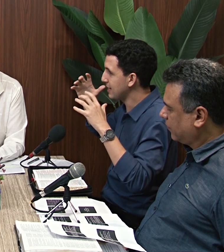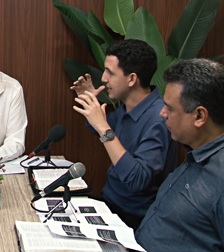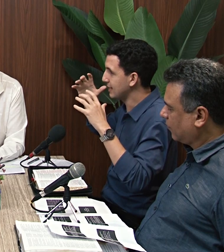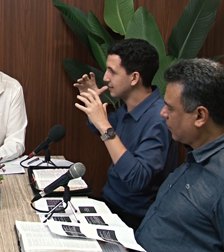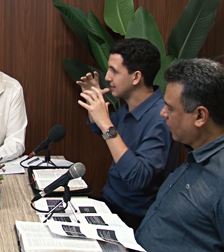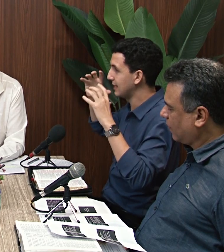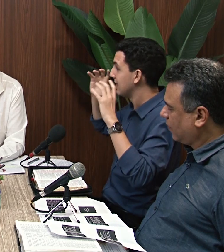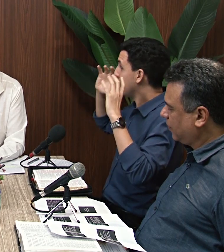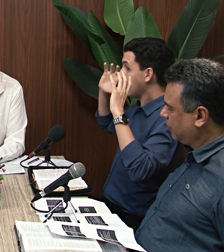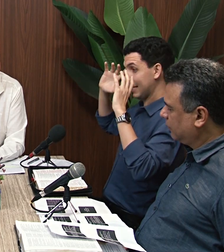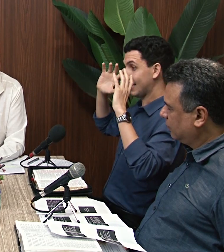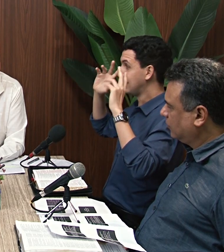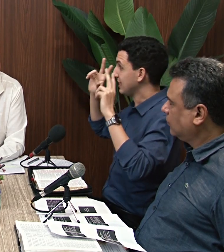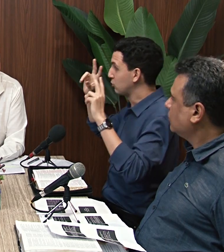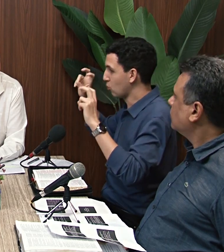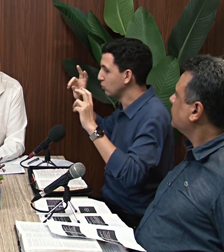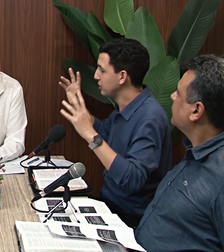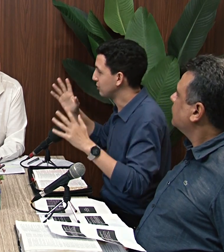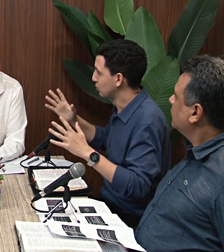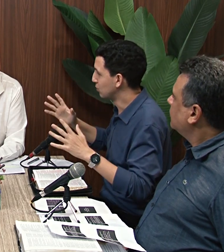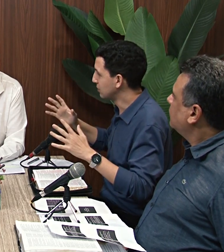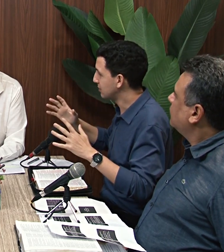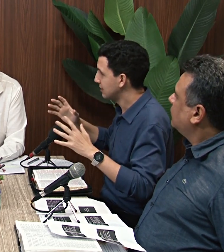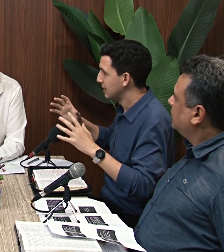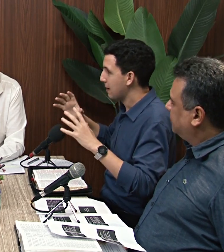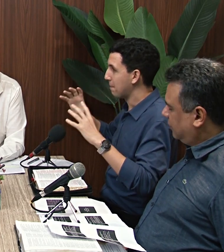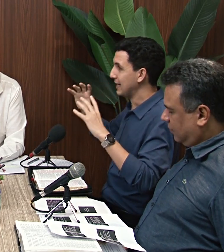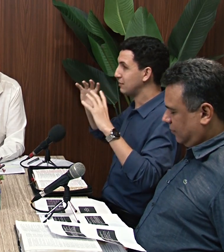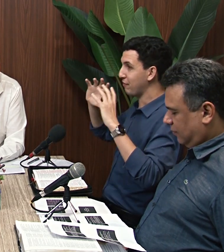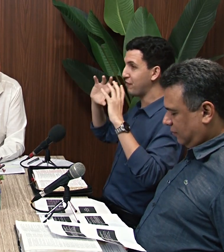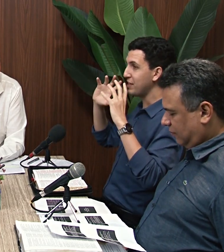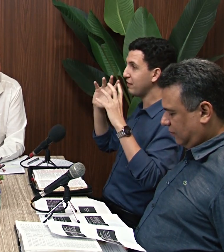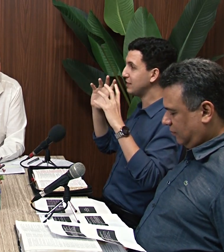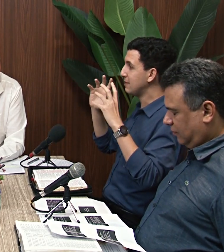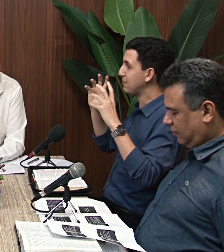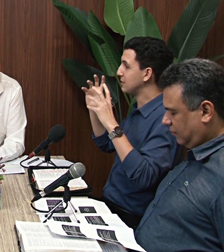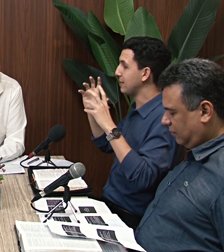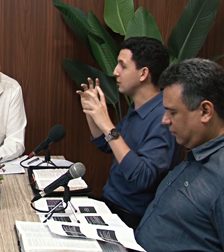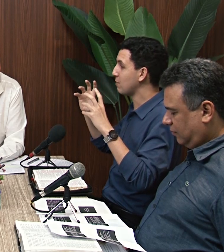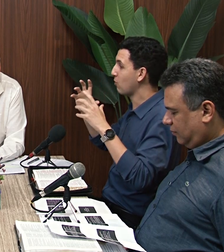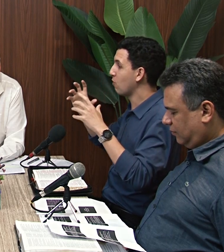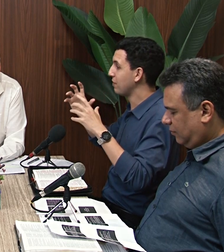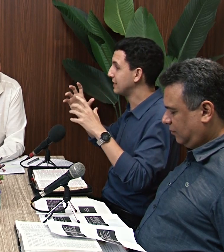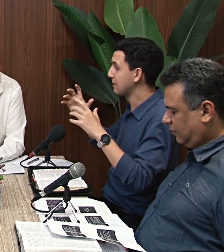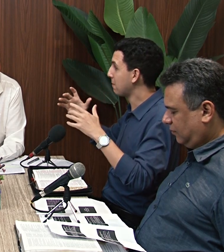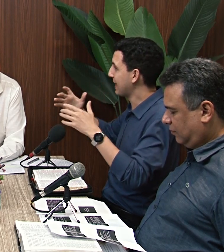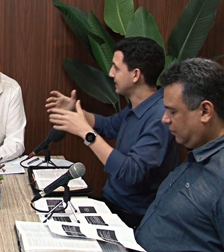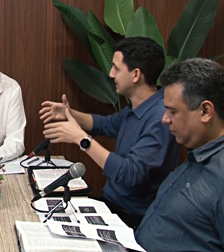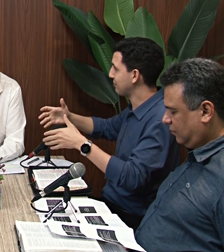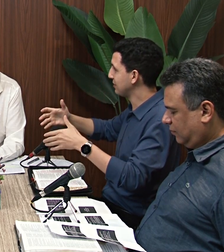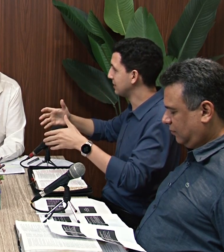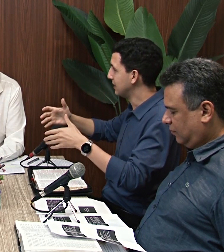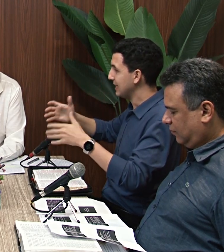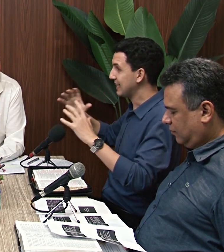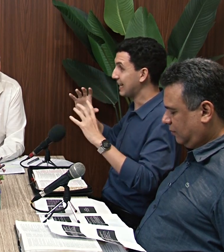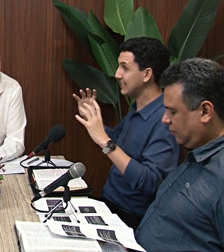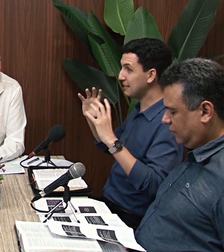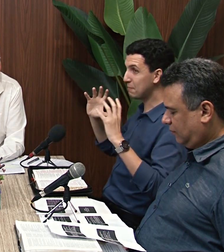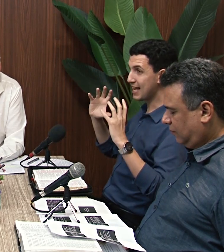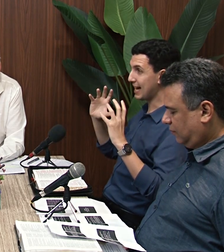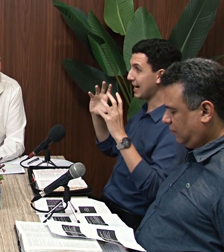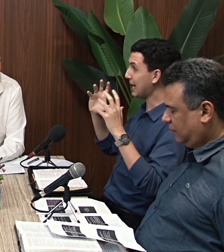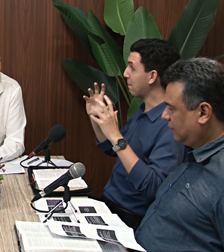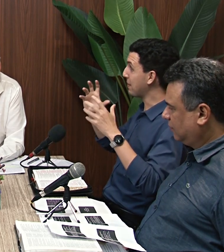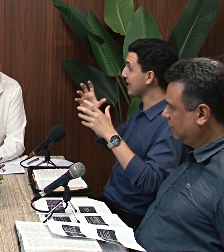primeiras experiências, que aceitou Jesus, mas vive simplesmente uma conversão para essa vida e quer